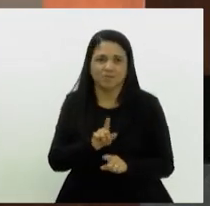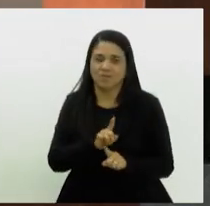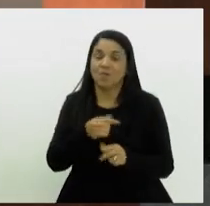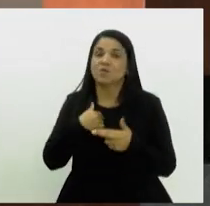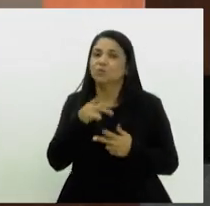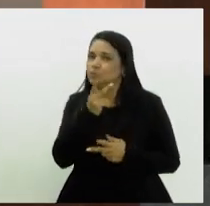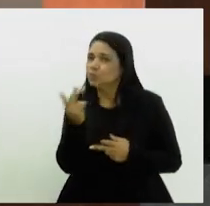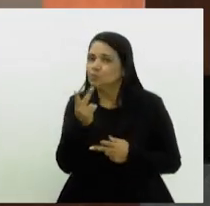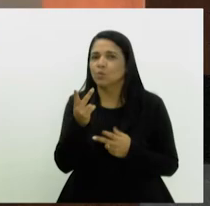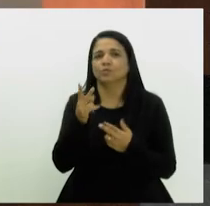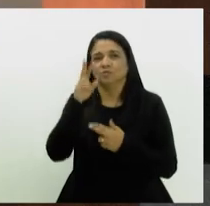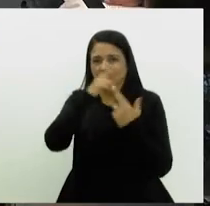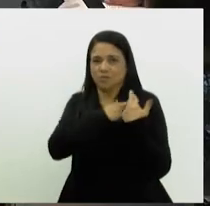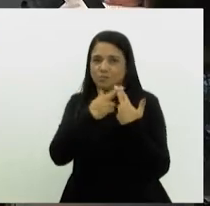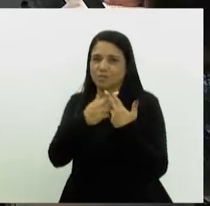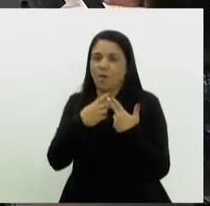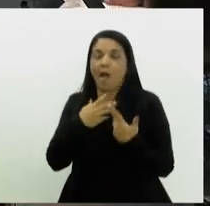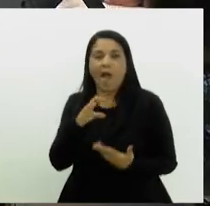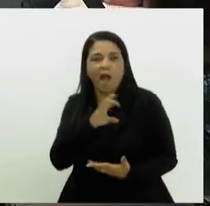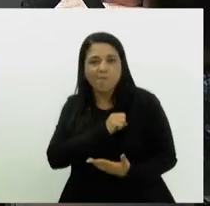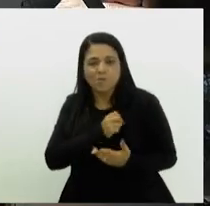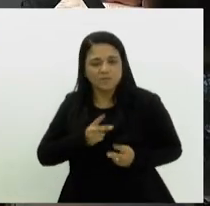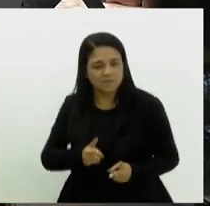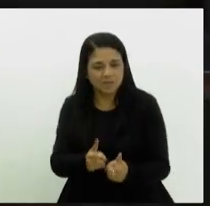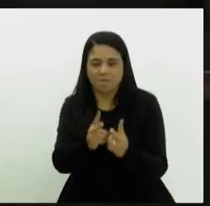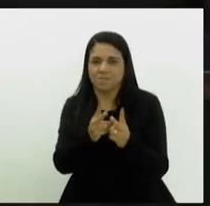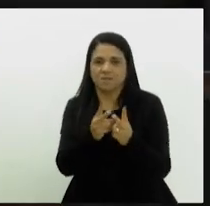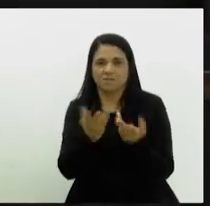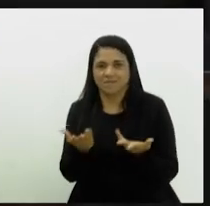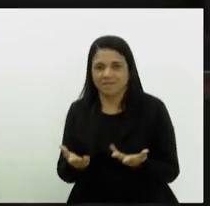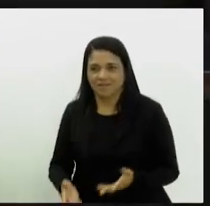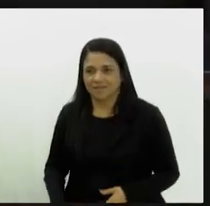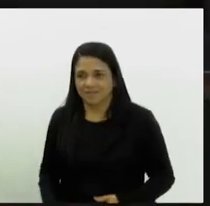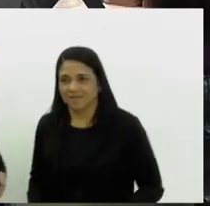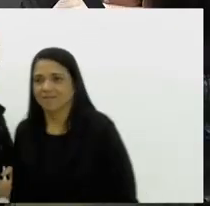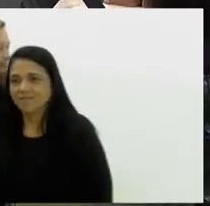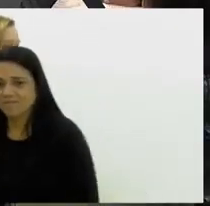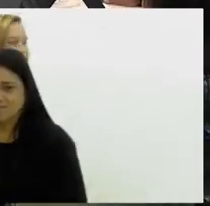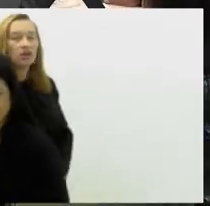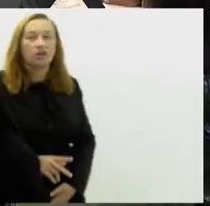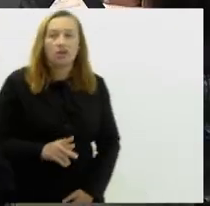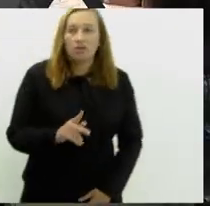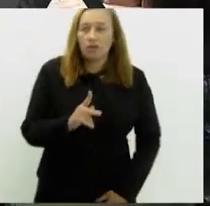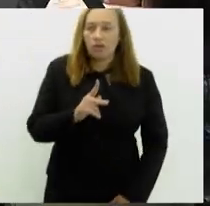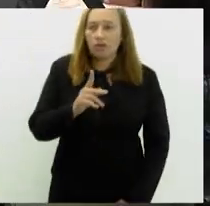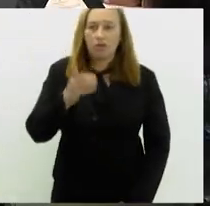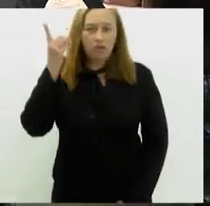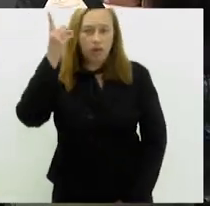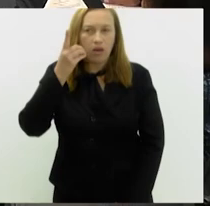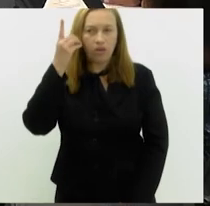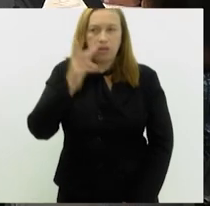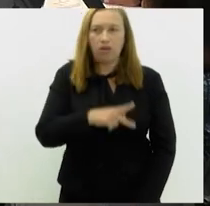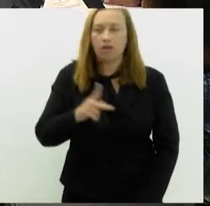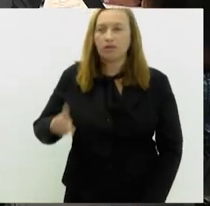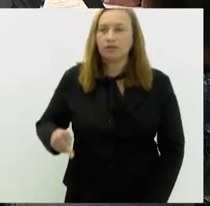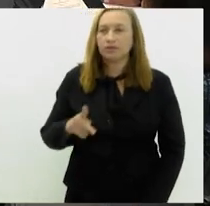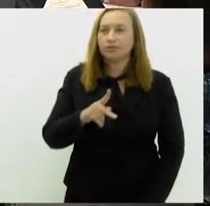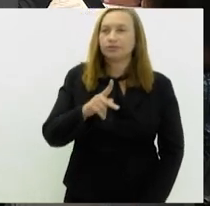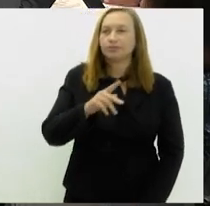amor tem que começar nos primeiros dias. Presidenta, deputado professor Josimar. Primeiro é saudar a deputada Renata